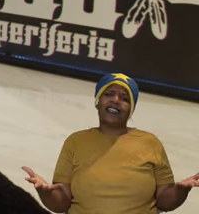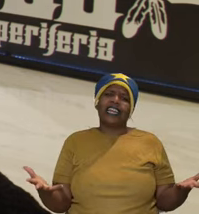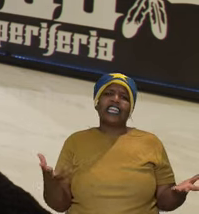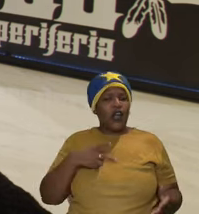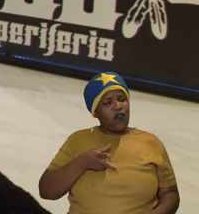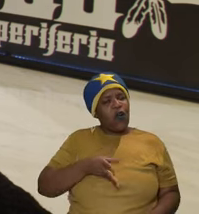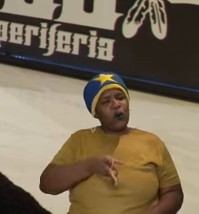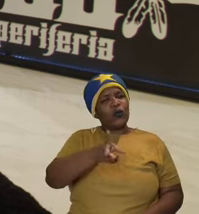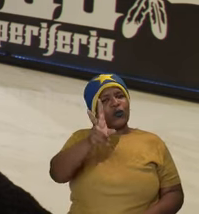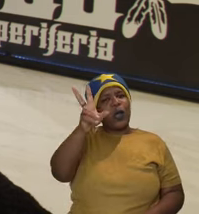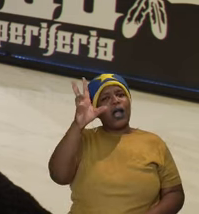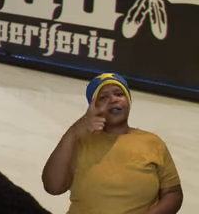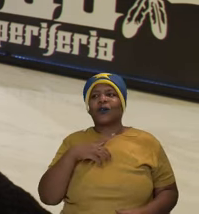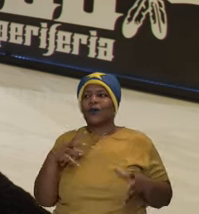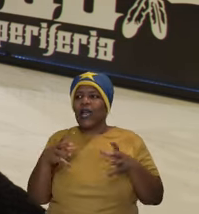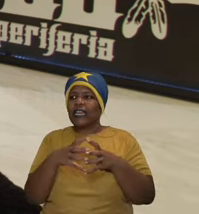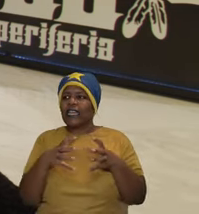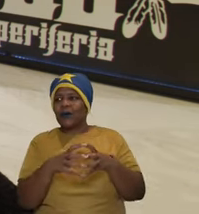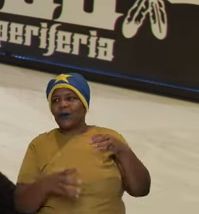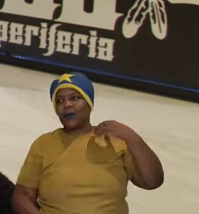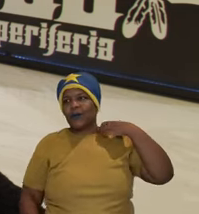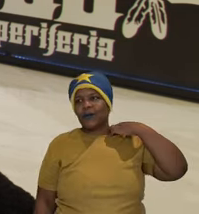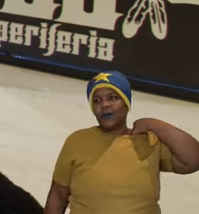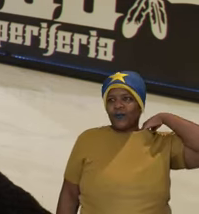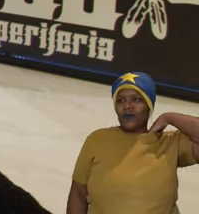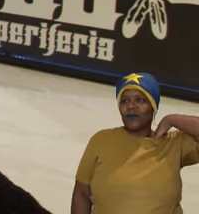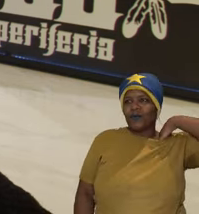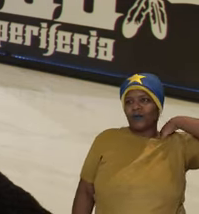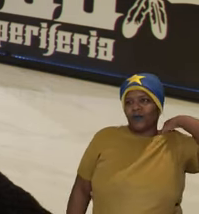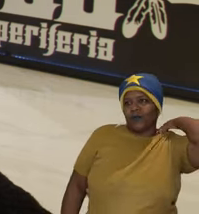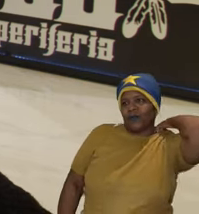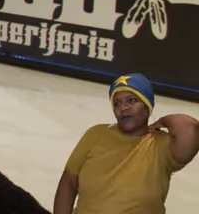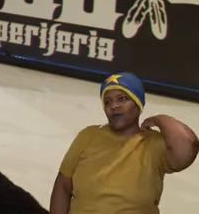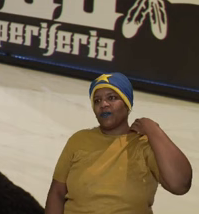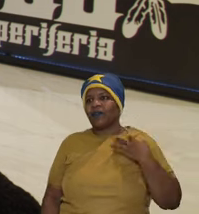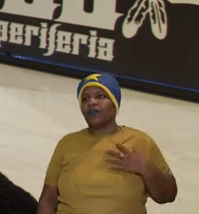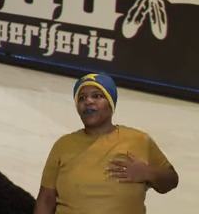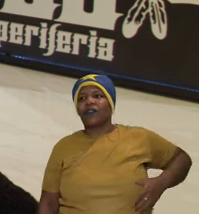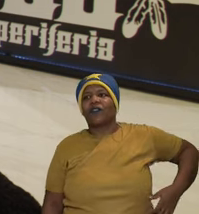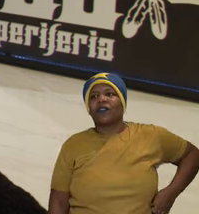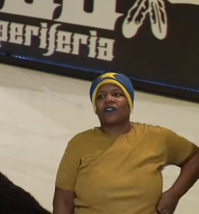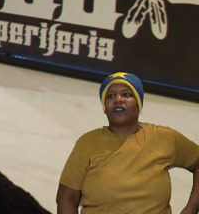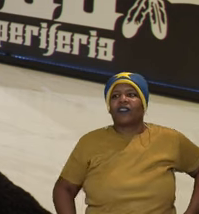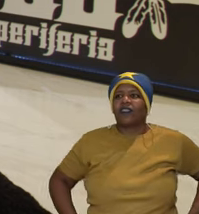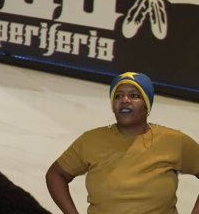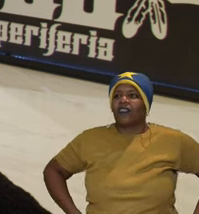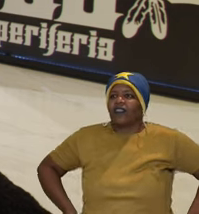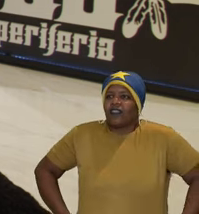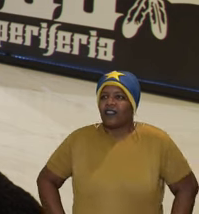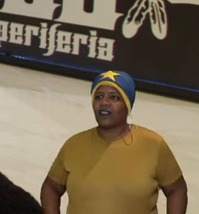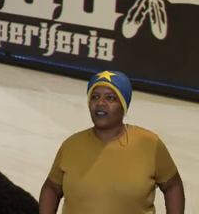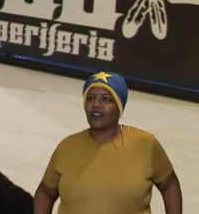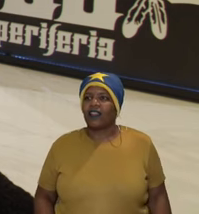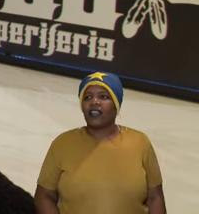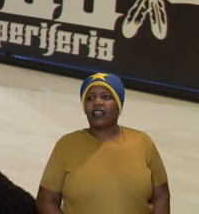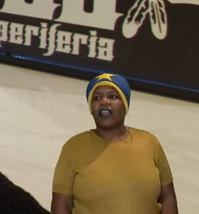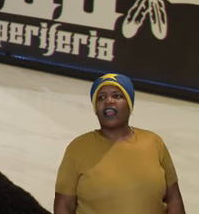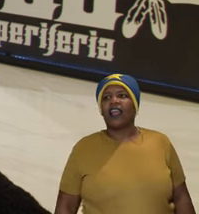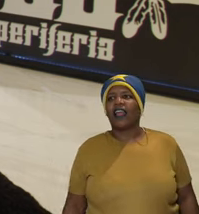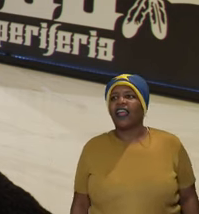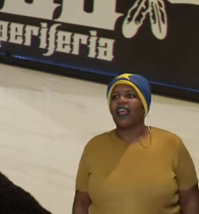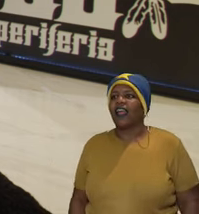Segue o bonde com a tribo aqui, ó. Bora. Aumenta o som de casa. Vamos de música e nós. Vamos é cantá-lo. Bora